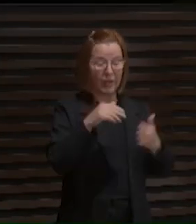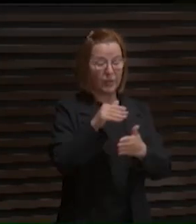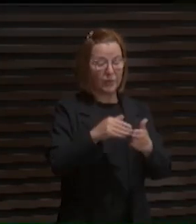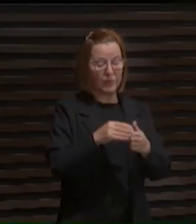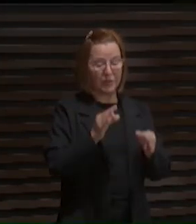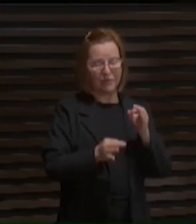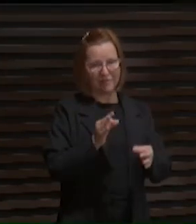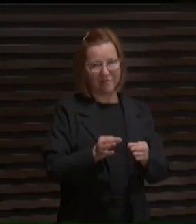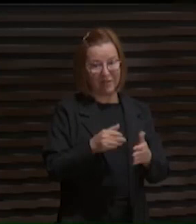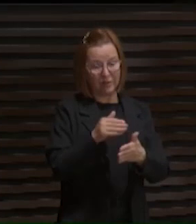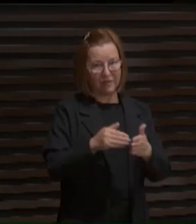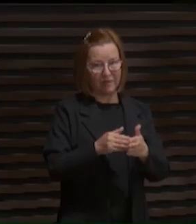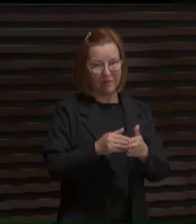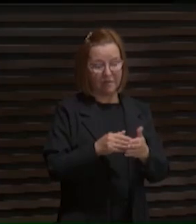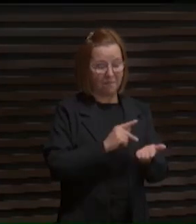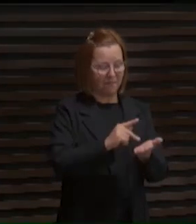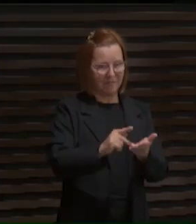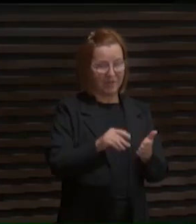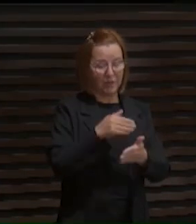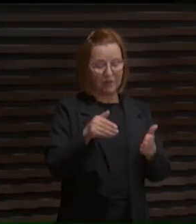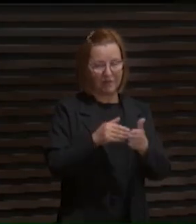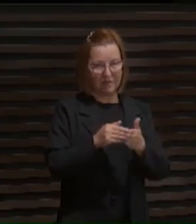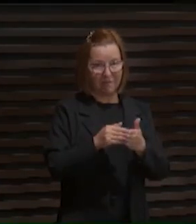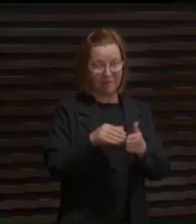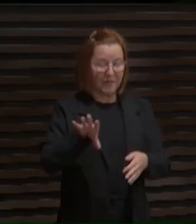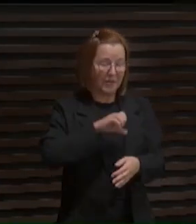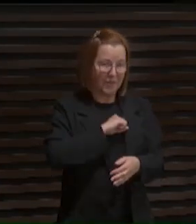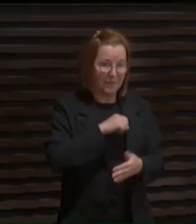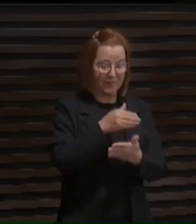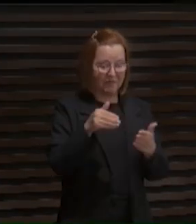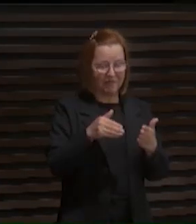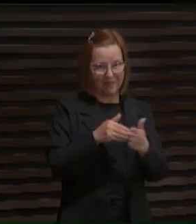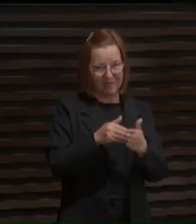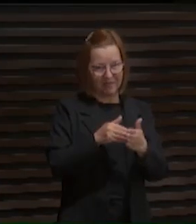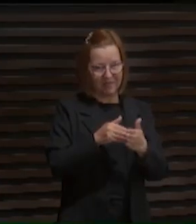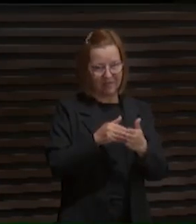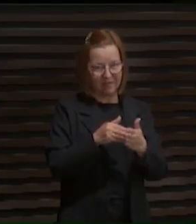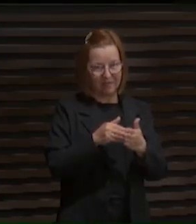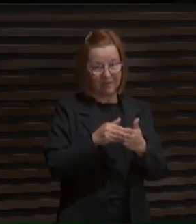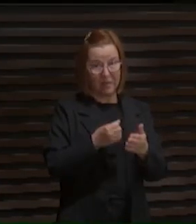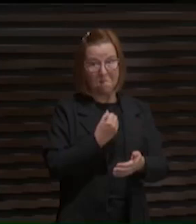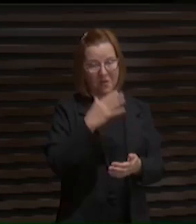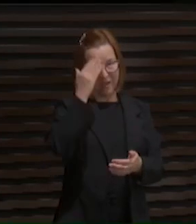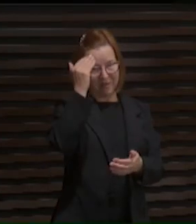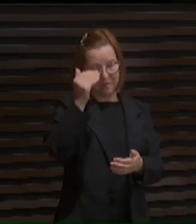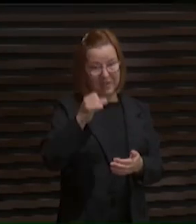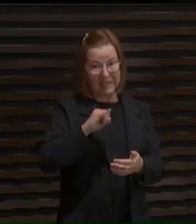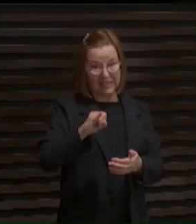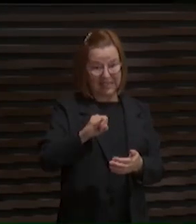é justo, tudo o que é puro, tudo o que é amável, tudo o que é de boa fama, se